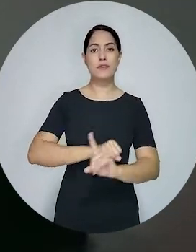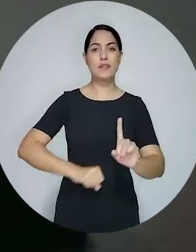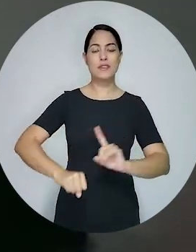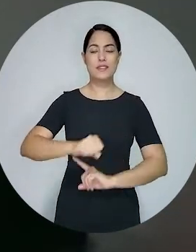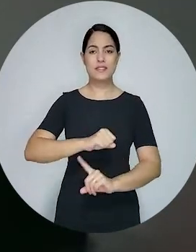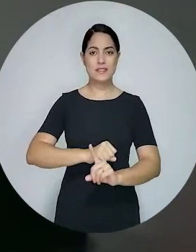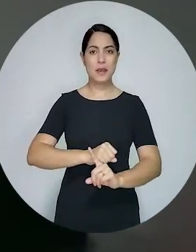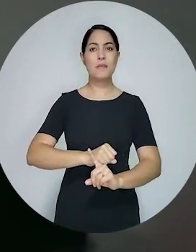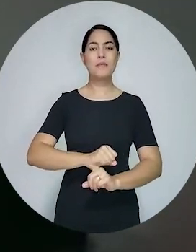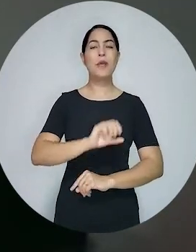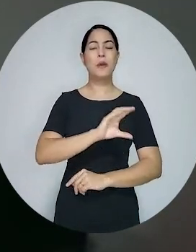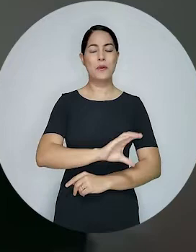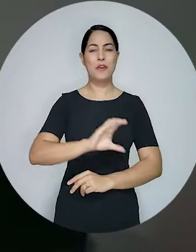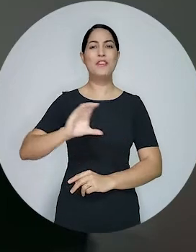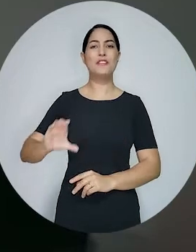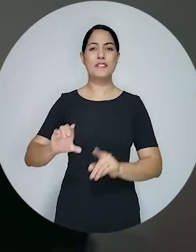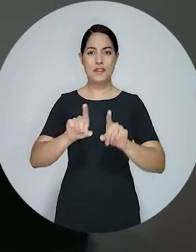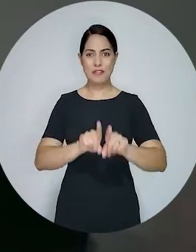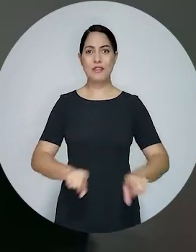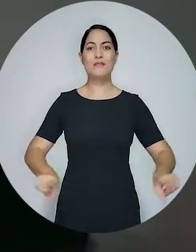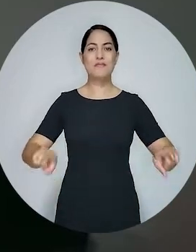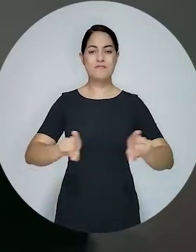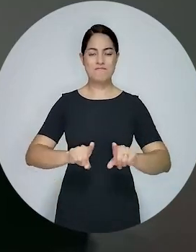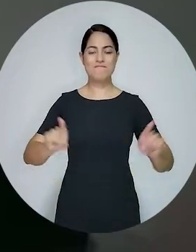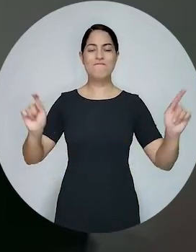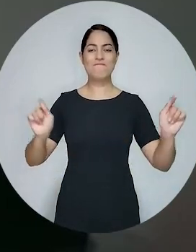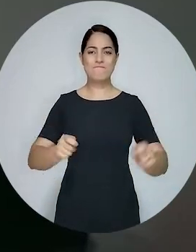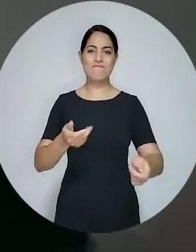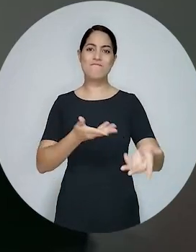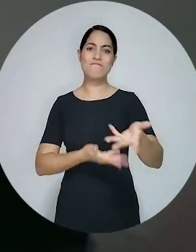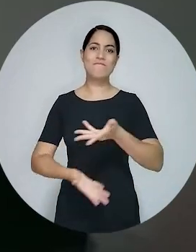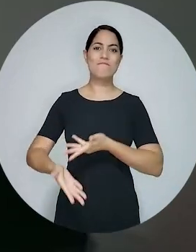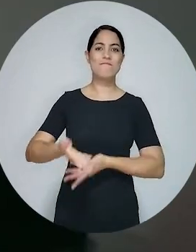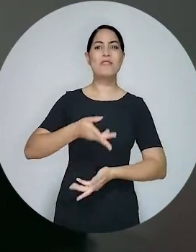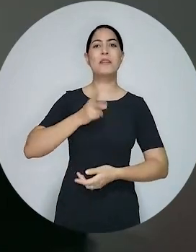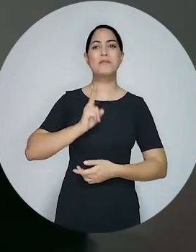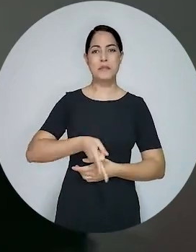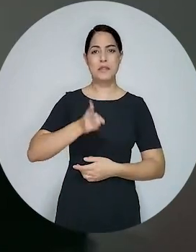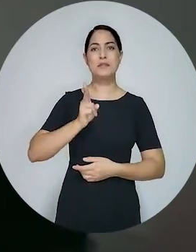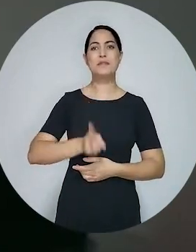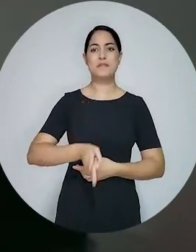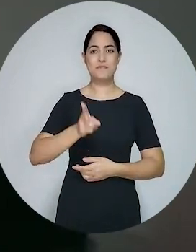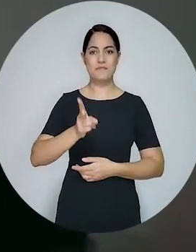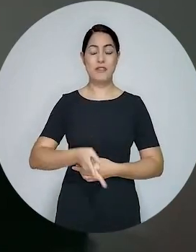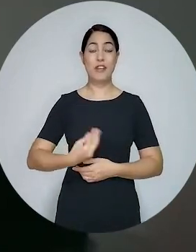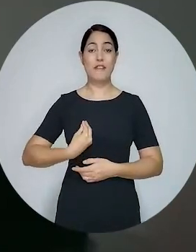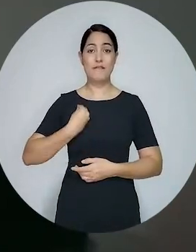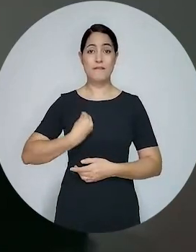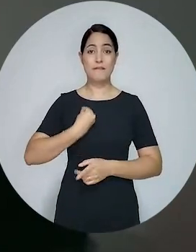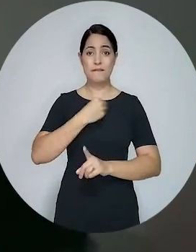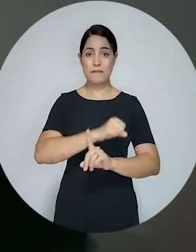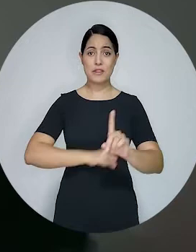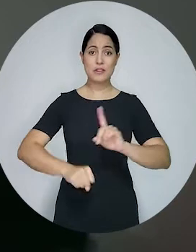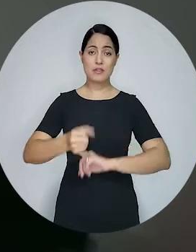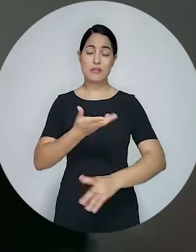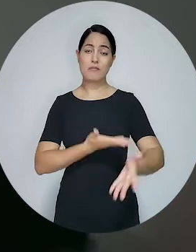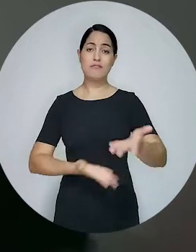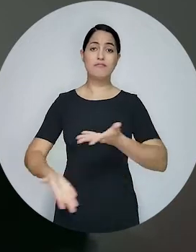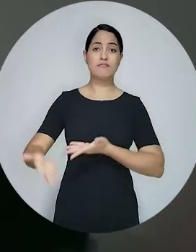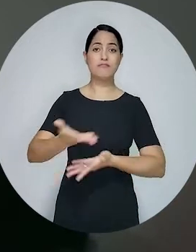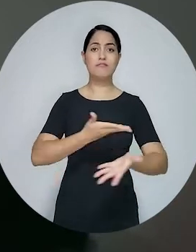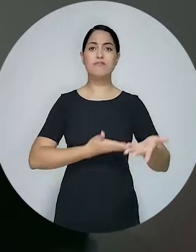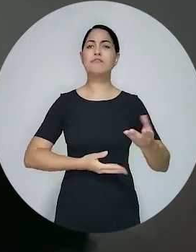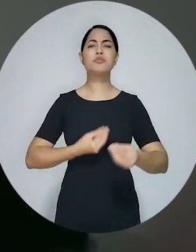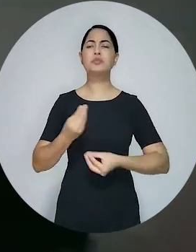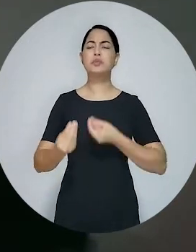Código Civil tem se mantido atual diante do dinamismo das relações sociais. A centralidade do ser humano nas